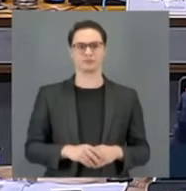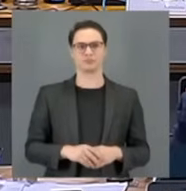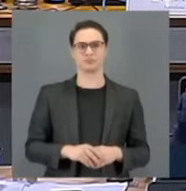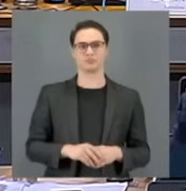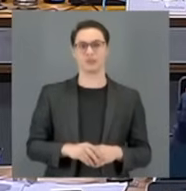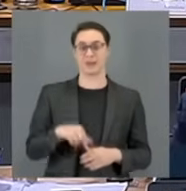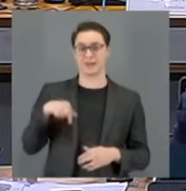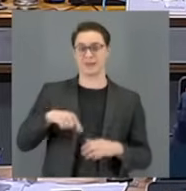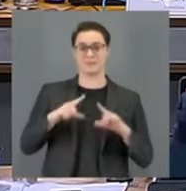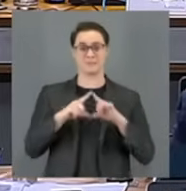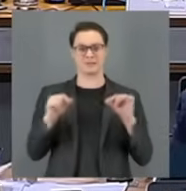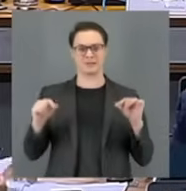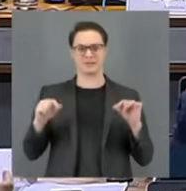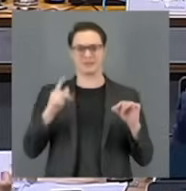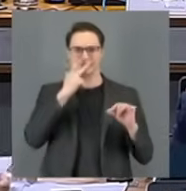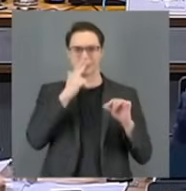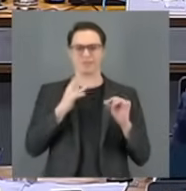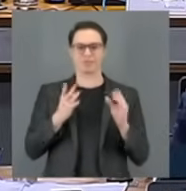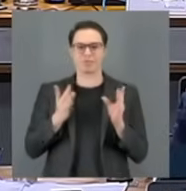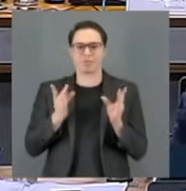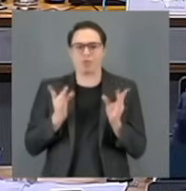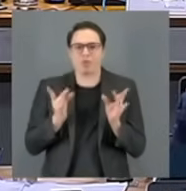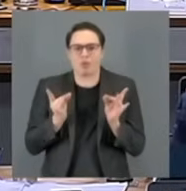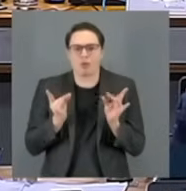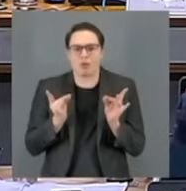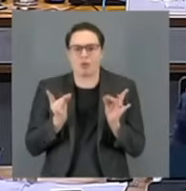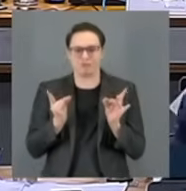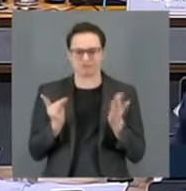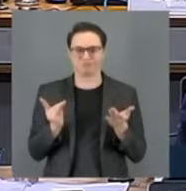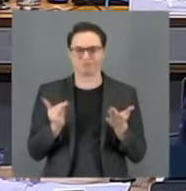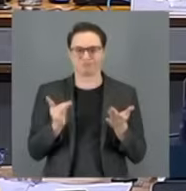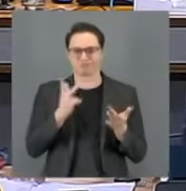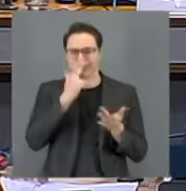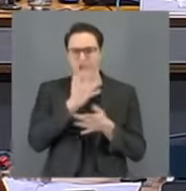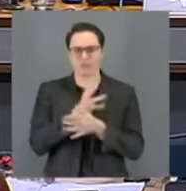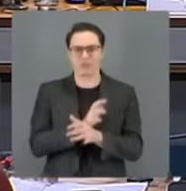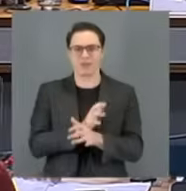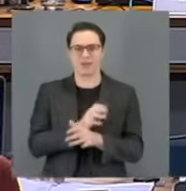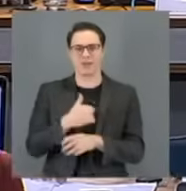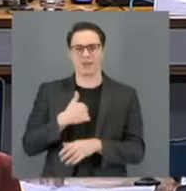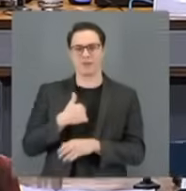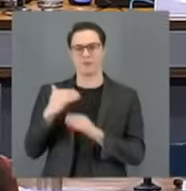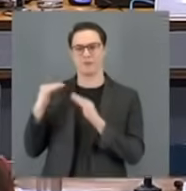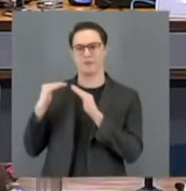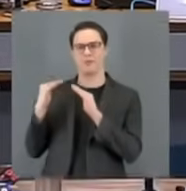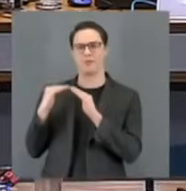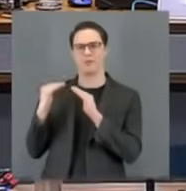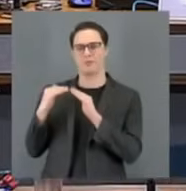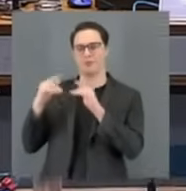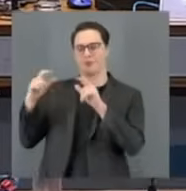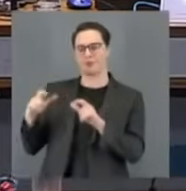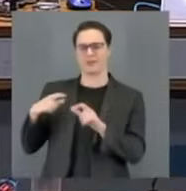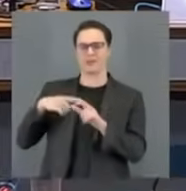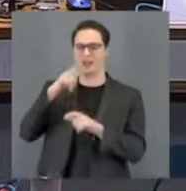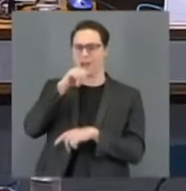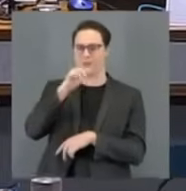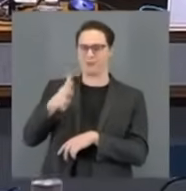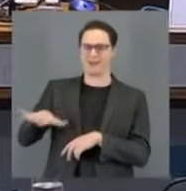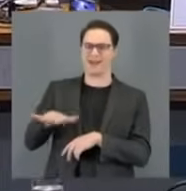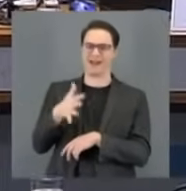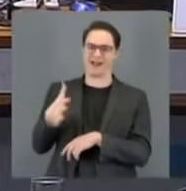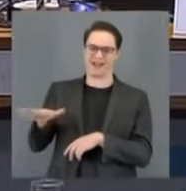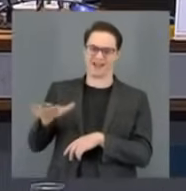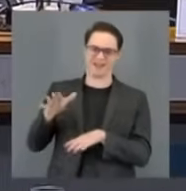Aqui em Brasília o tempo está um pouco seco. Eu venho de um local litorâneo